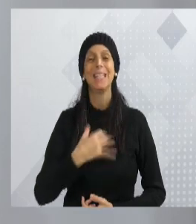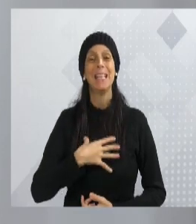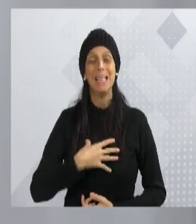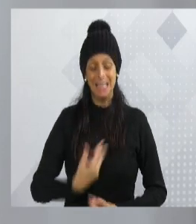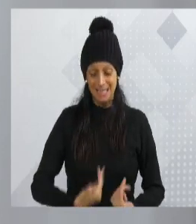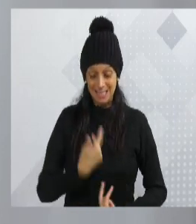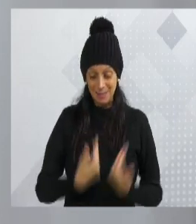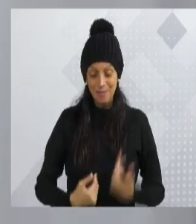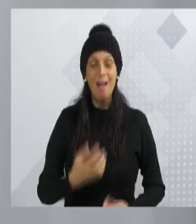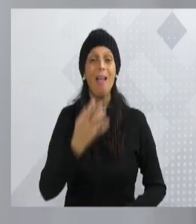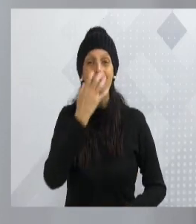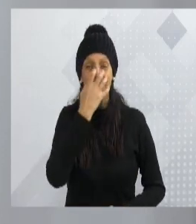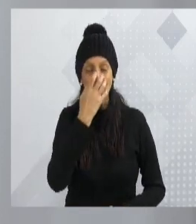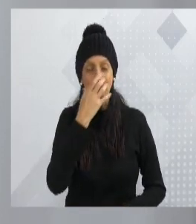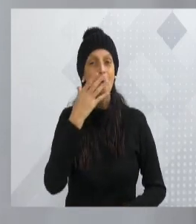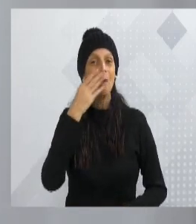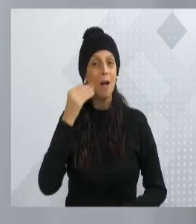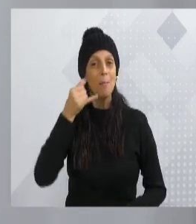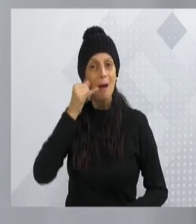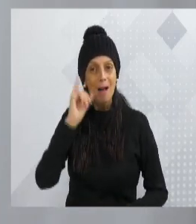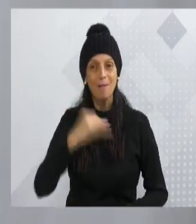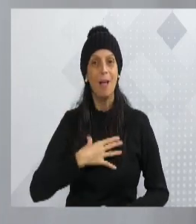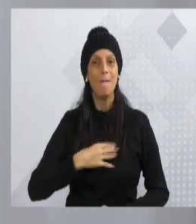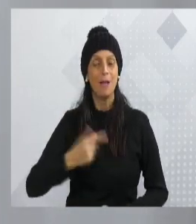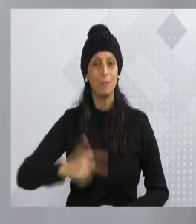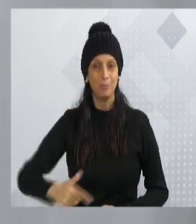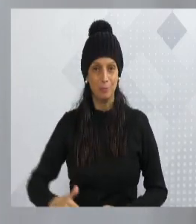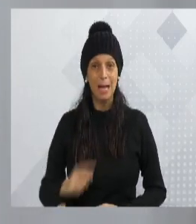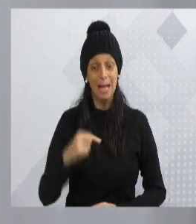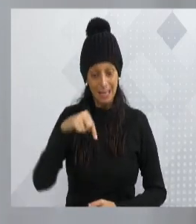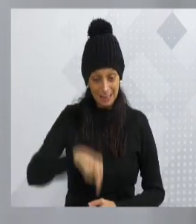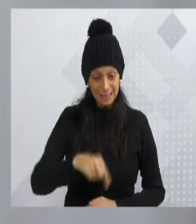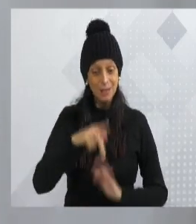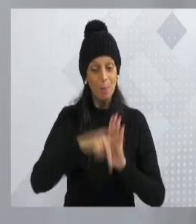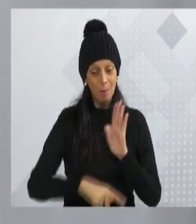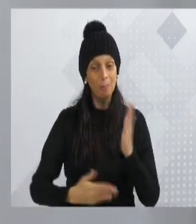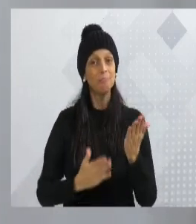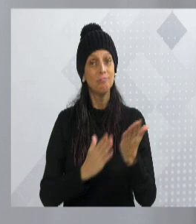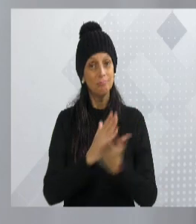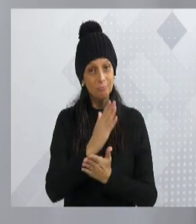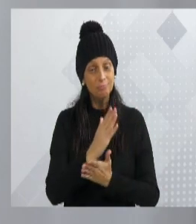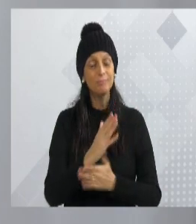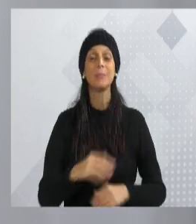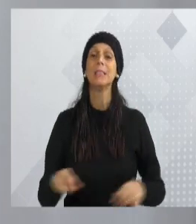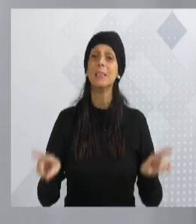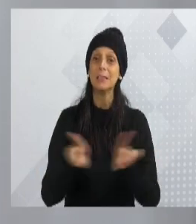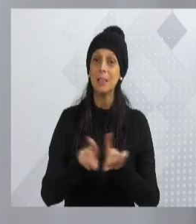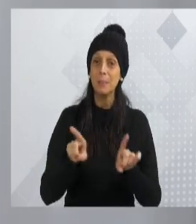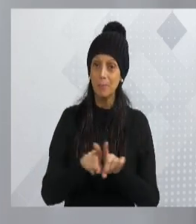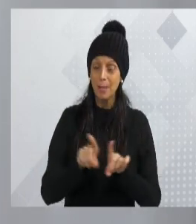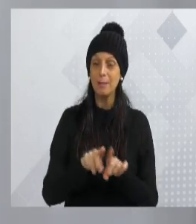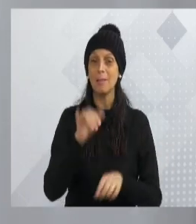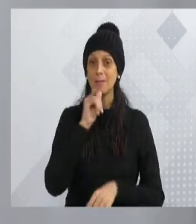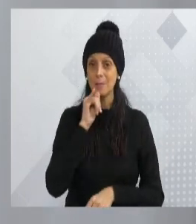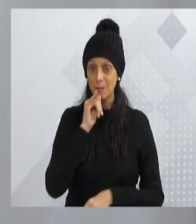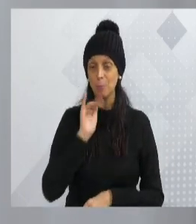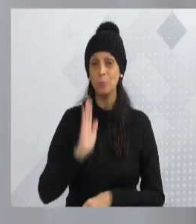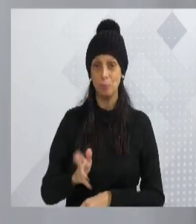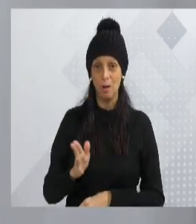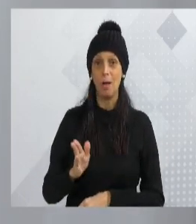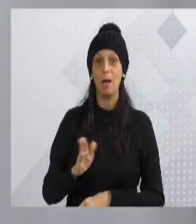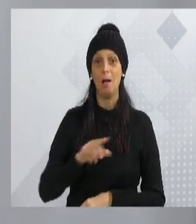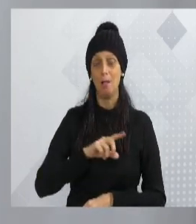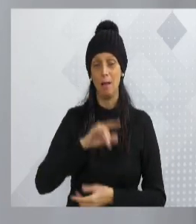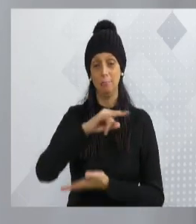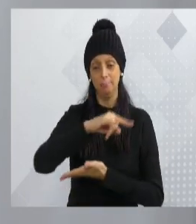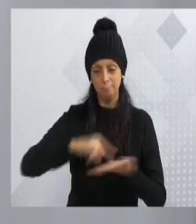autoria aqui na Câmara Municipal não somente esse projeto em cima e lembrando que também é inserção das protetoras no cadastro da prefeitura